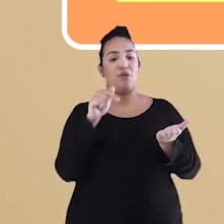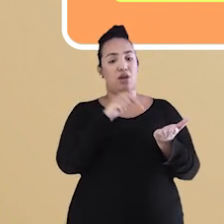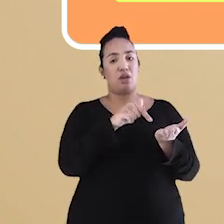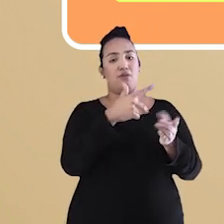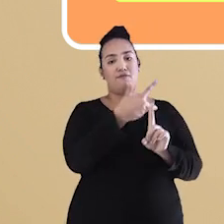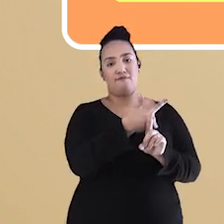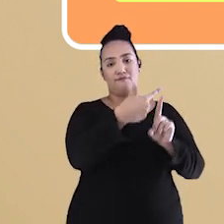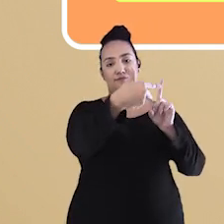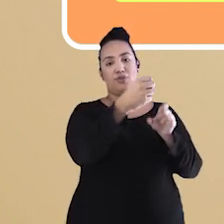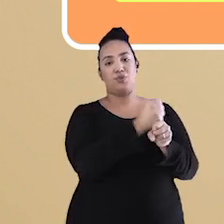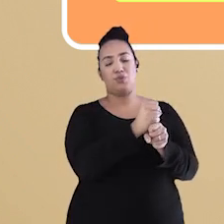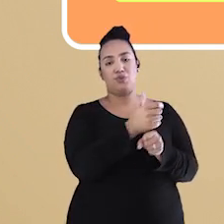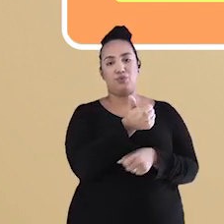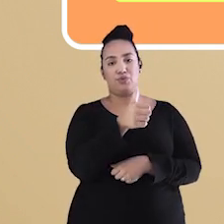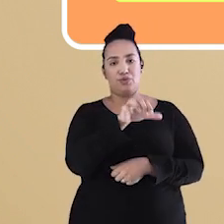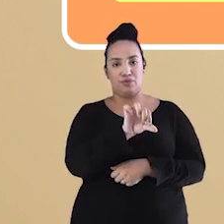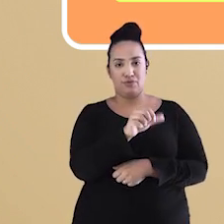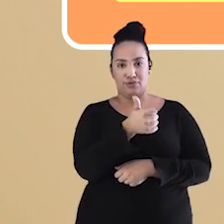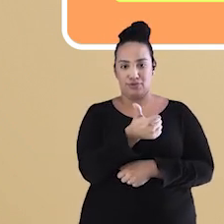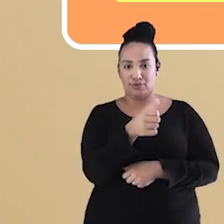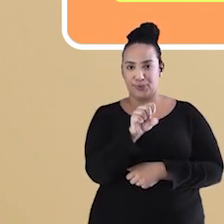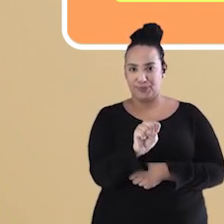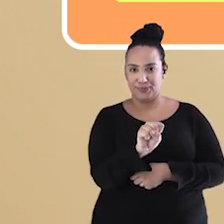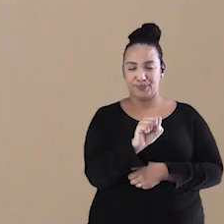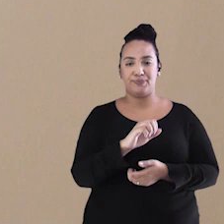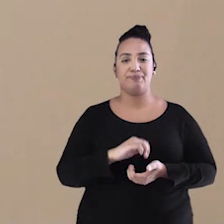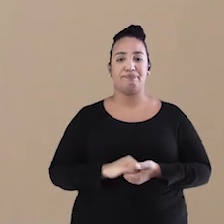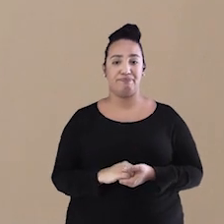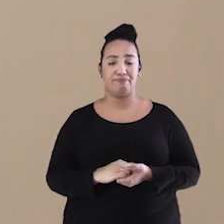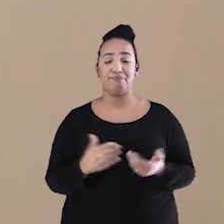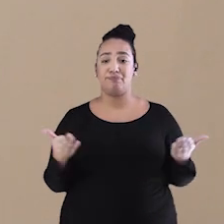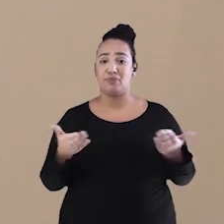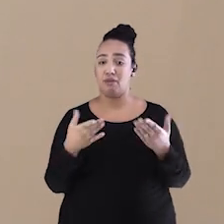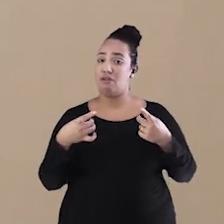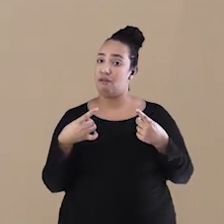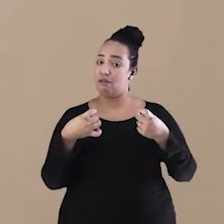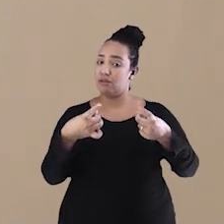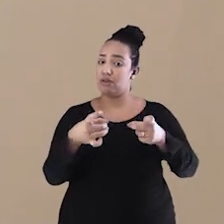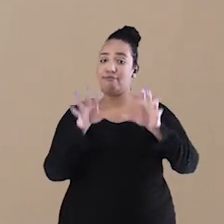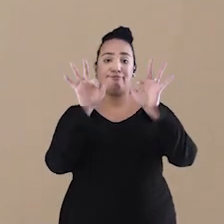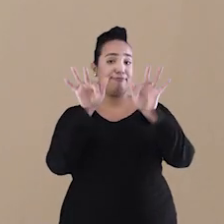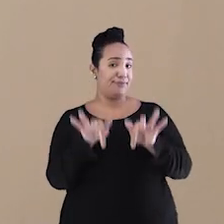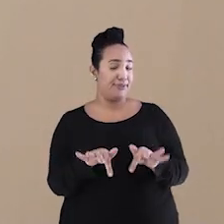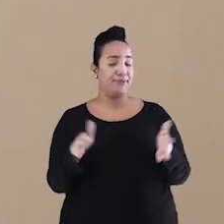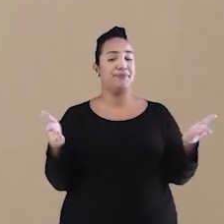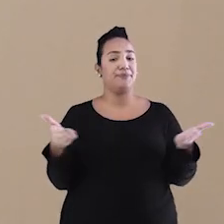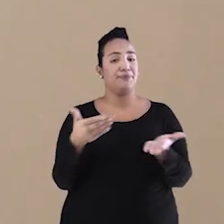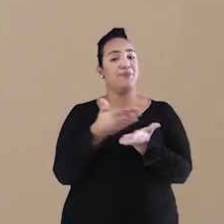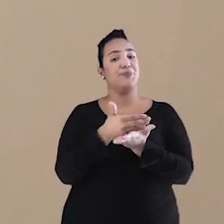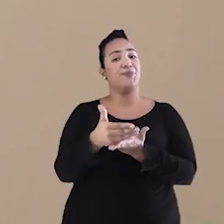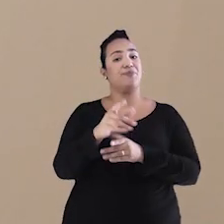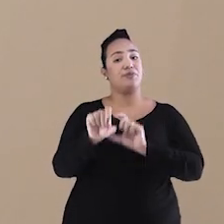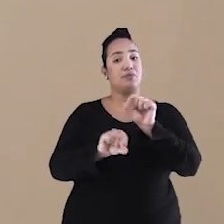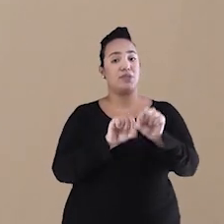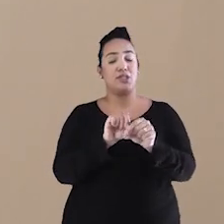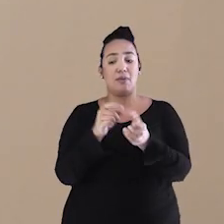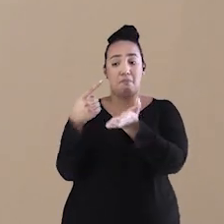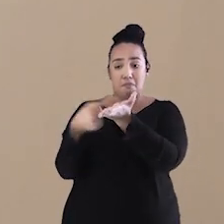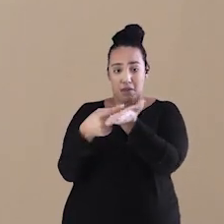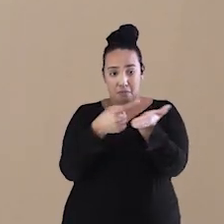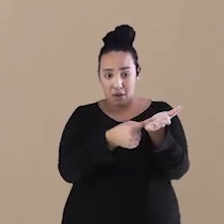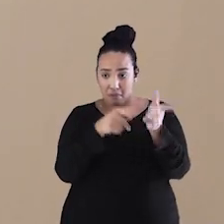trazendo a vitória em novembro de 1918. A guerra havia chegado no fim e agora começavam